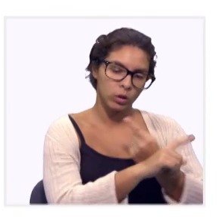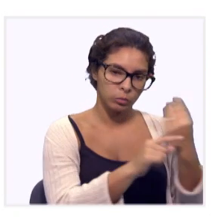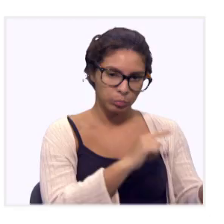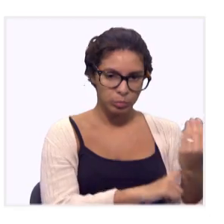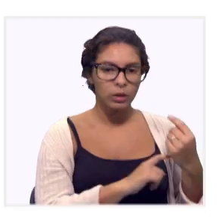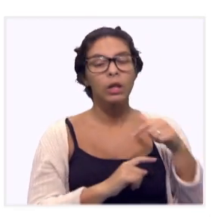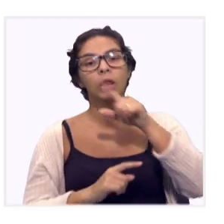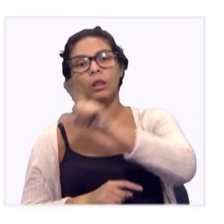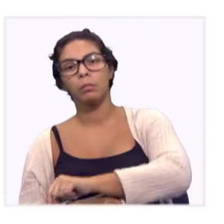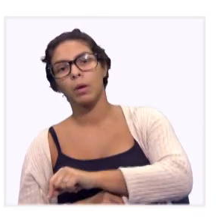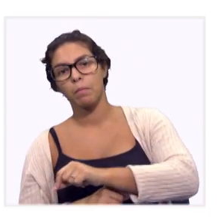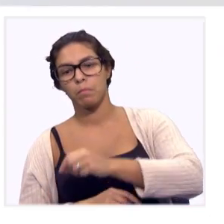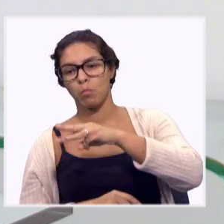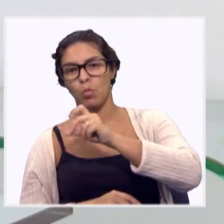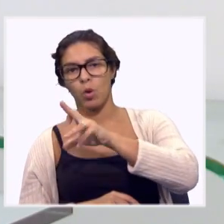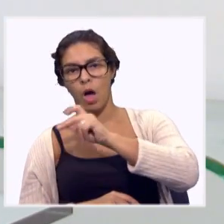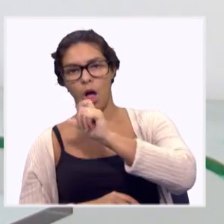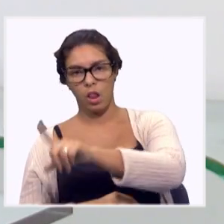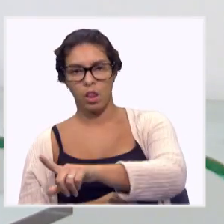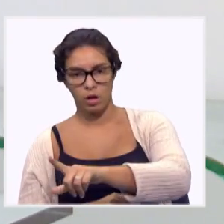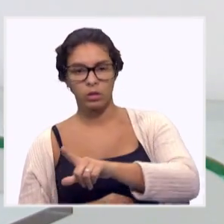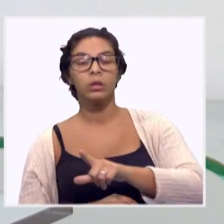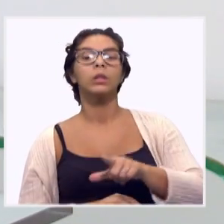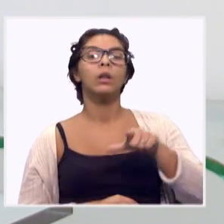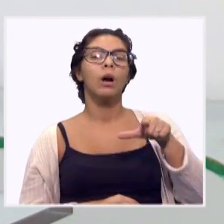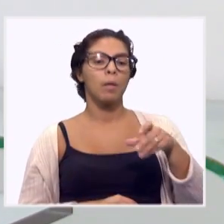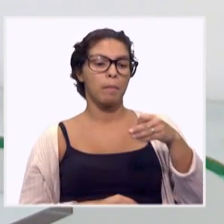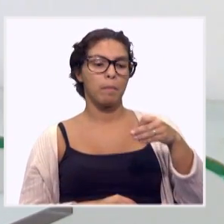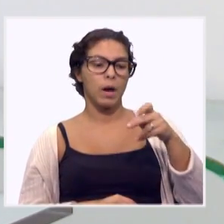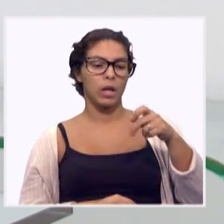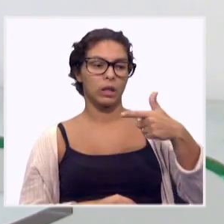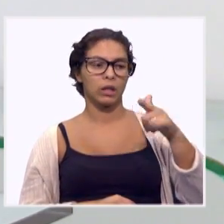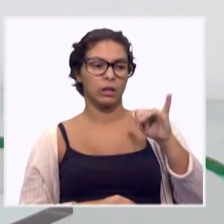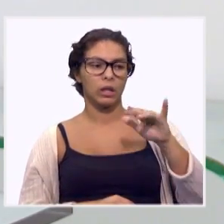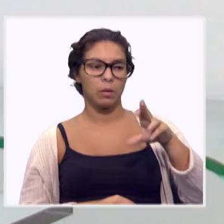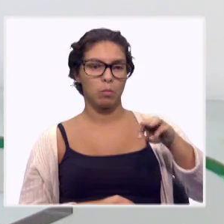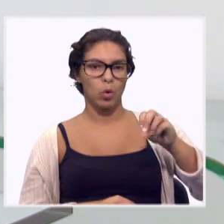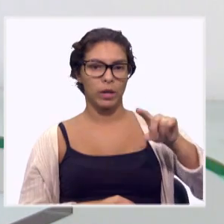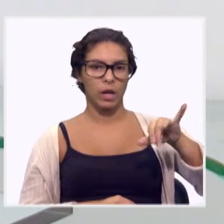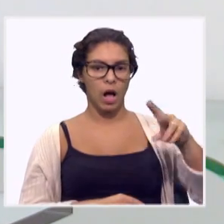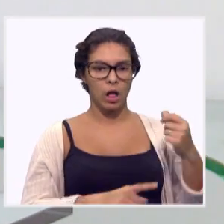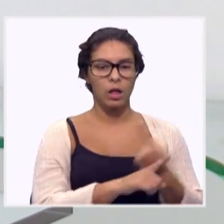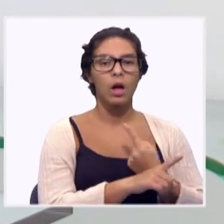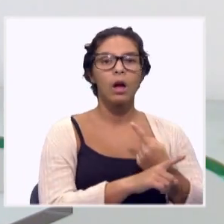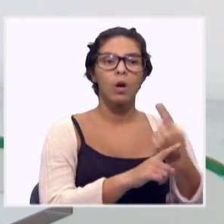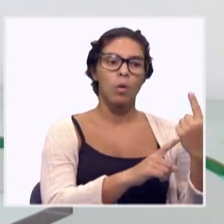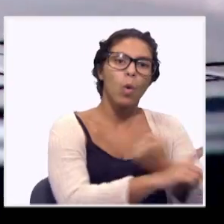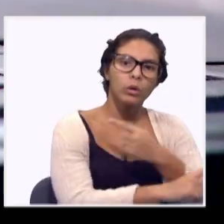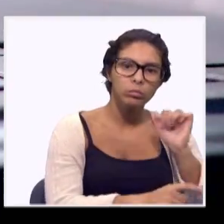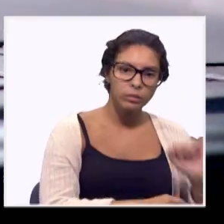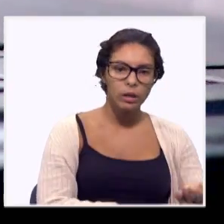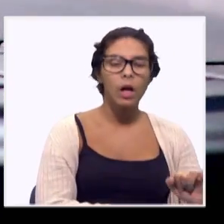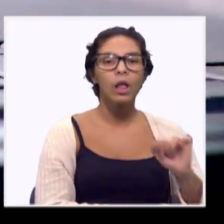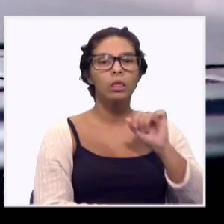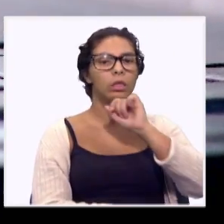patrimoniais e os direitos morais. O direito patrimonial é o direito de exploração